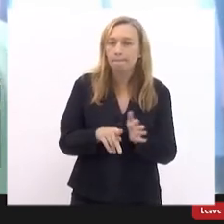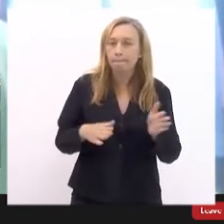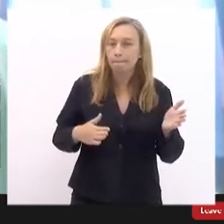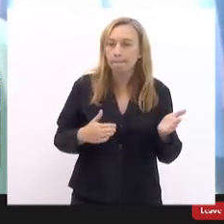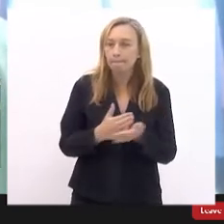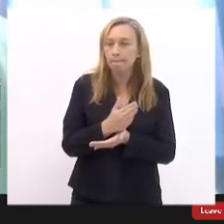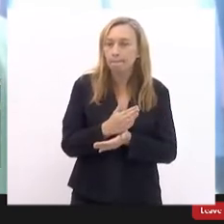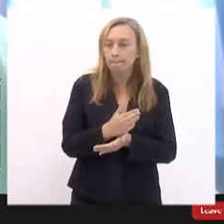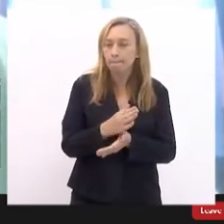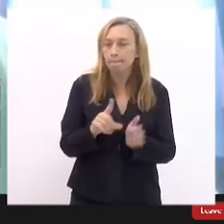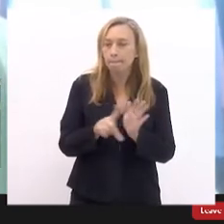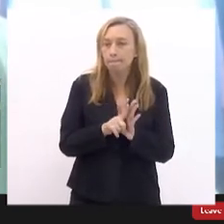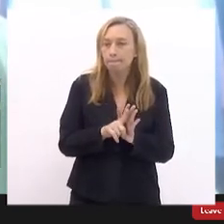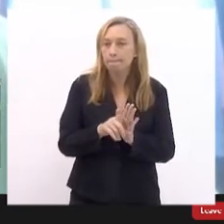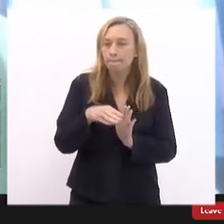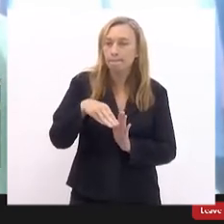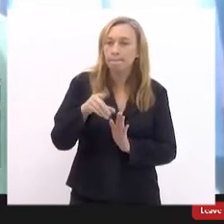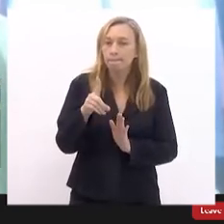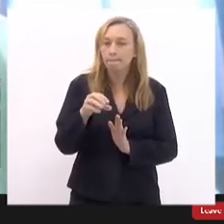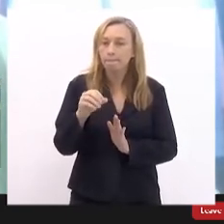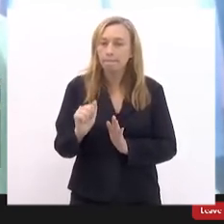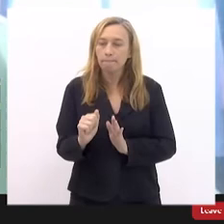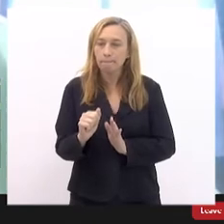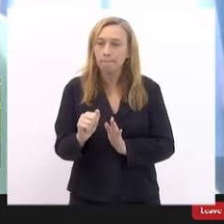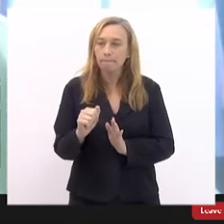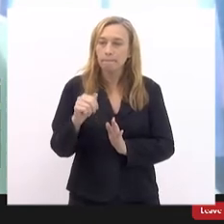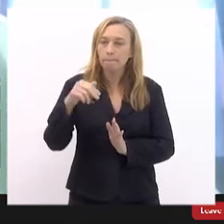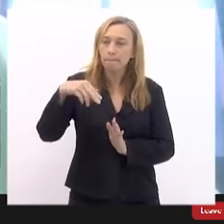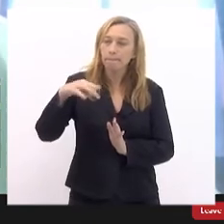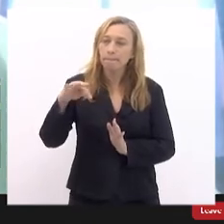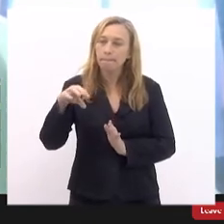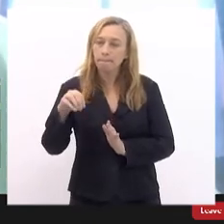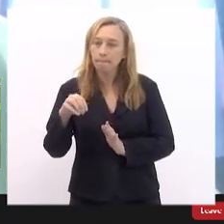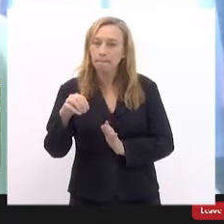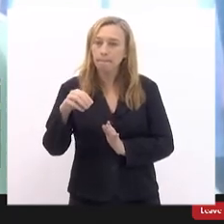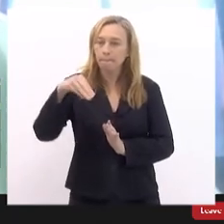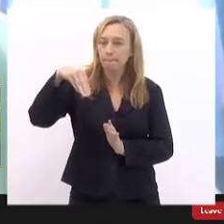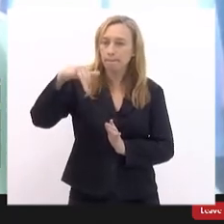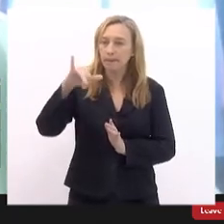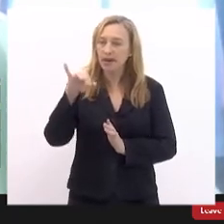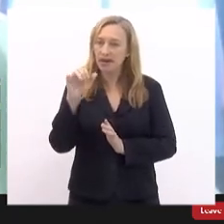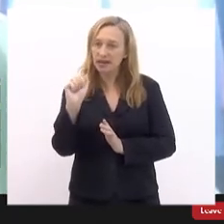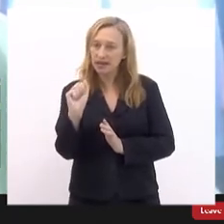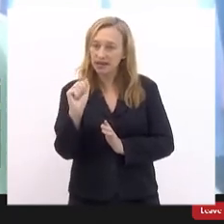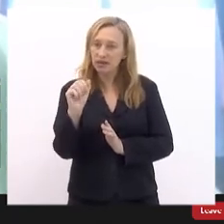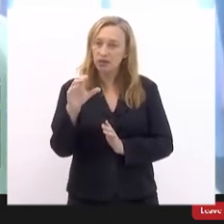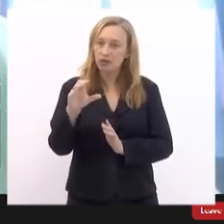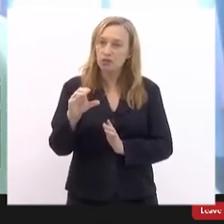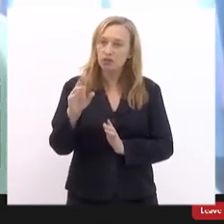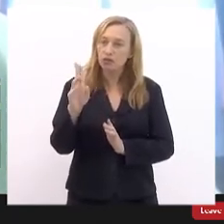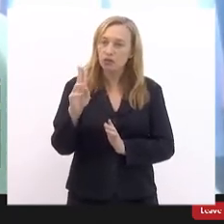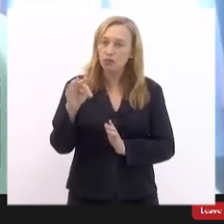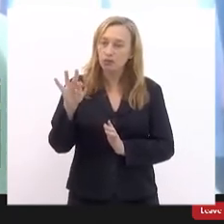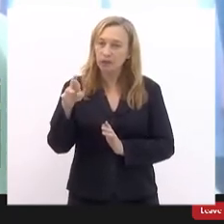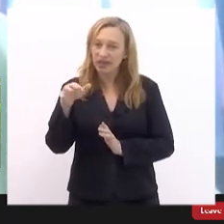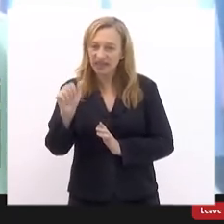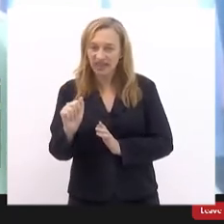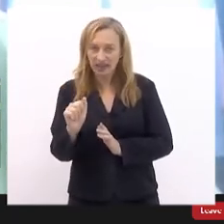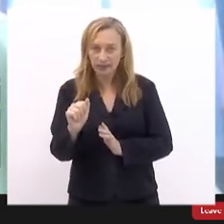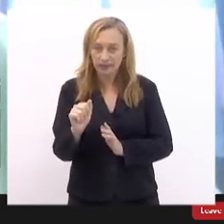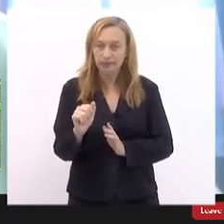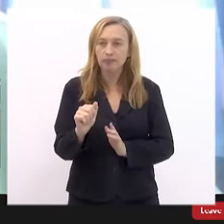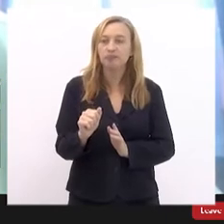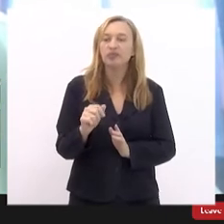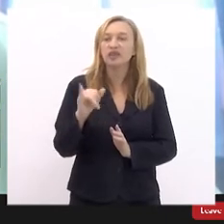chama-se Mona, quer dizer, Monumento Natural Maria Cumprida. Mona Maria Cumprida. E que o